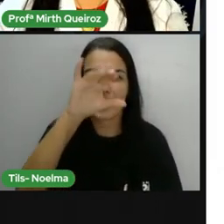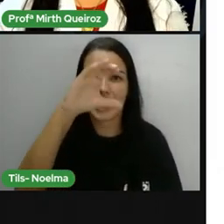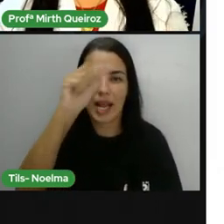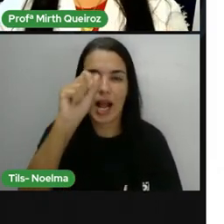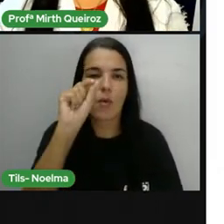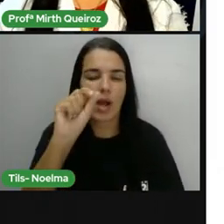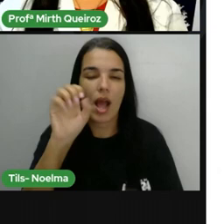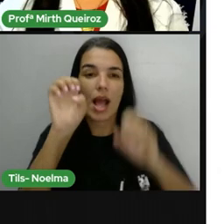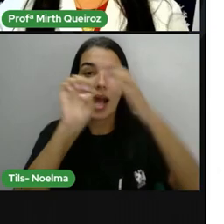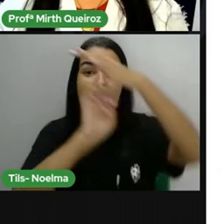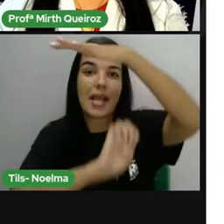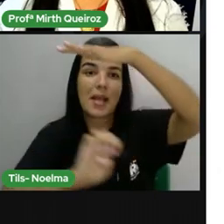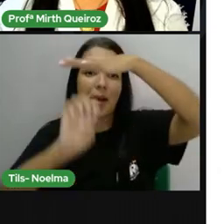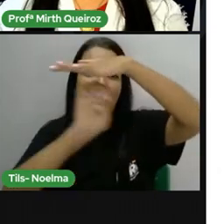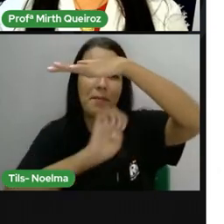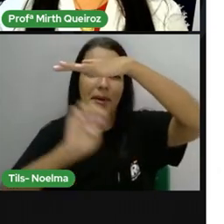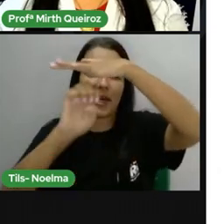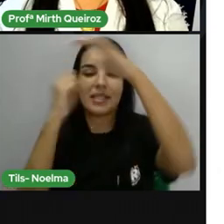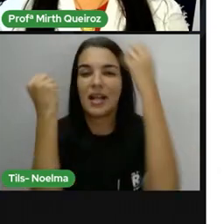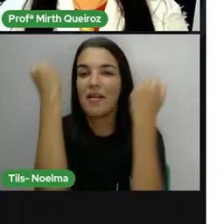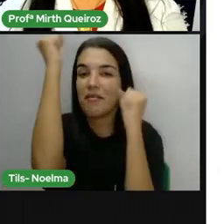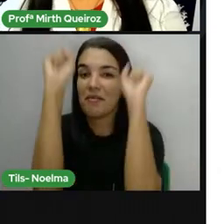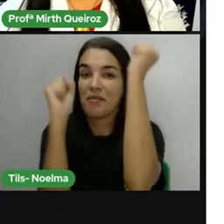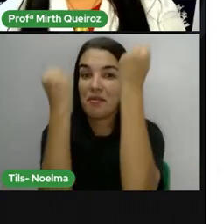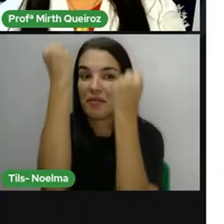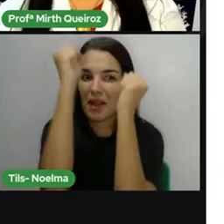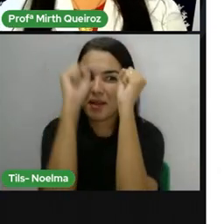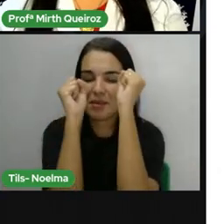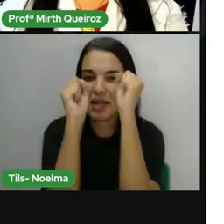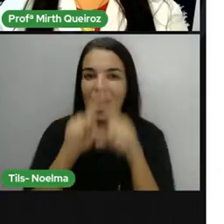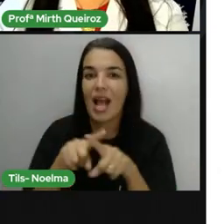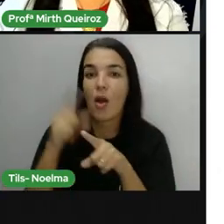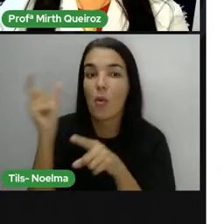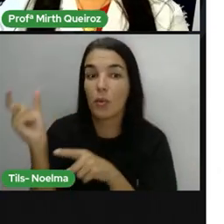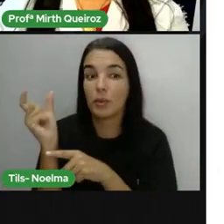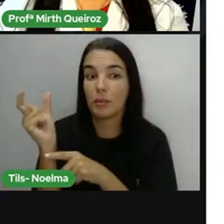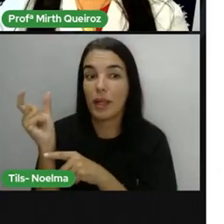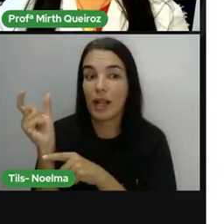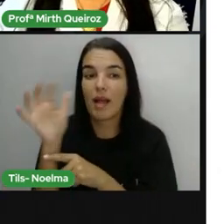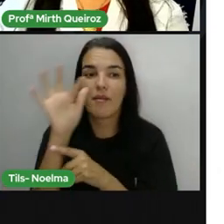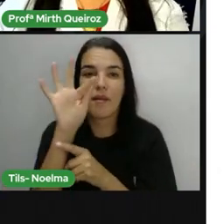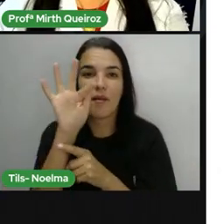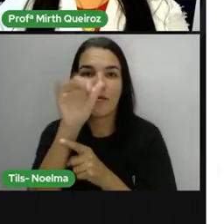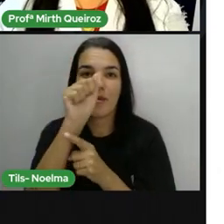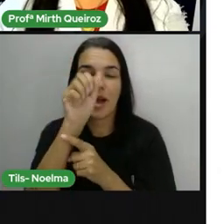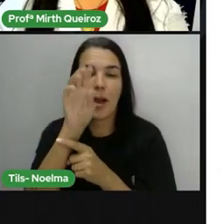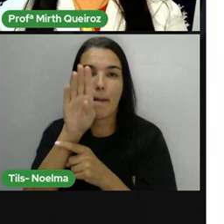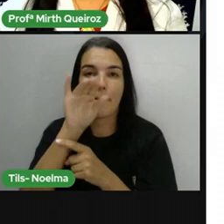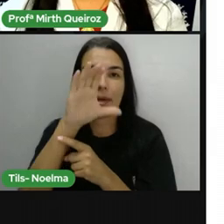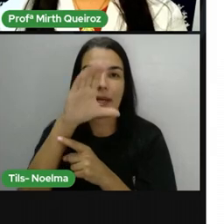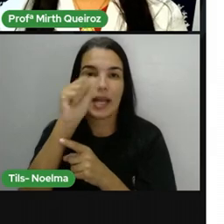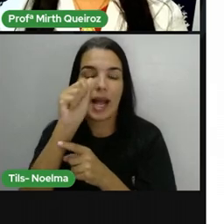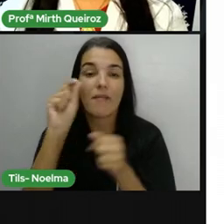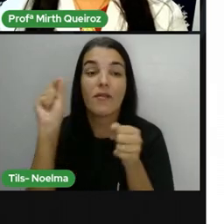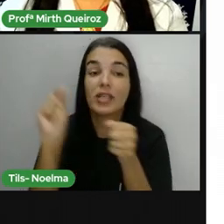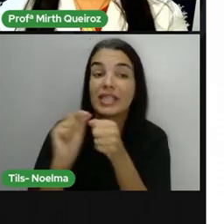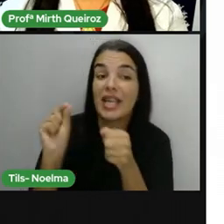né? Análise e analise. Fluído e fluido.